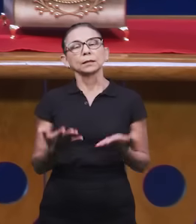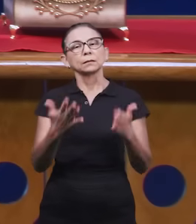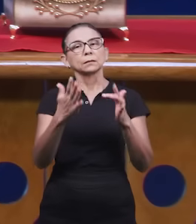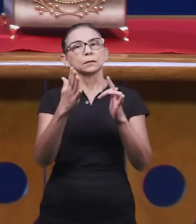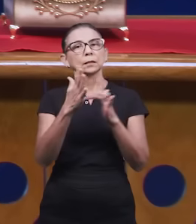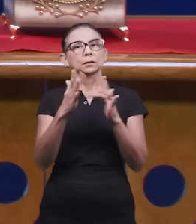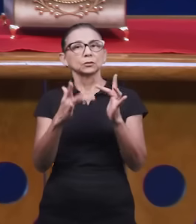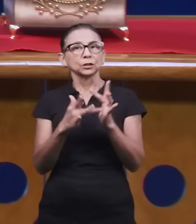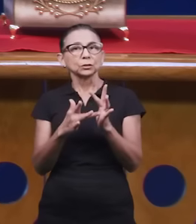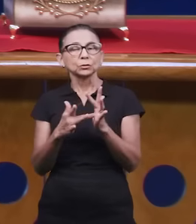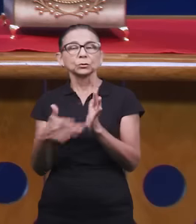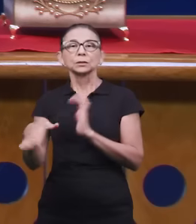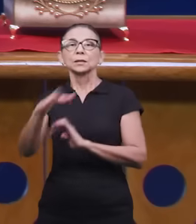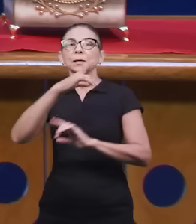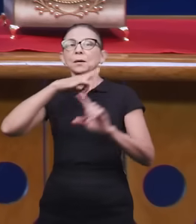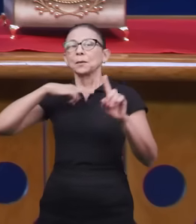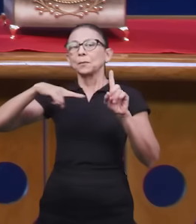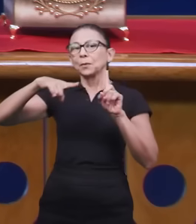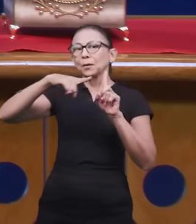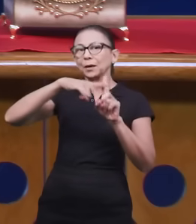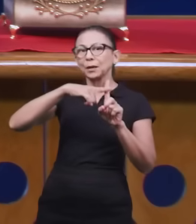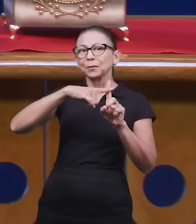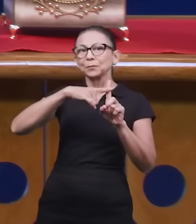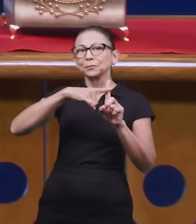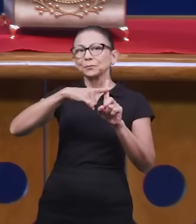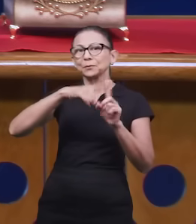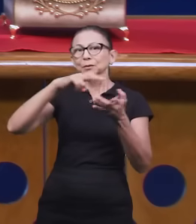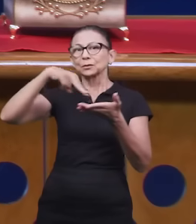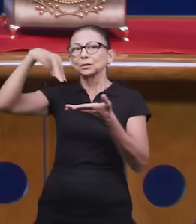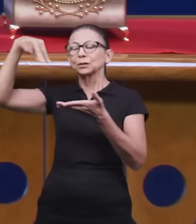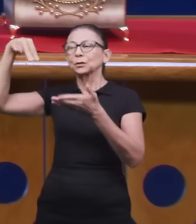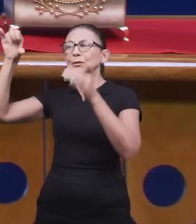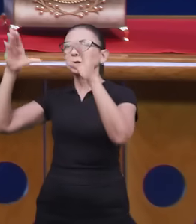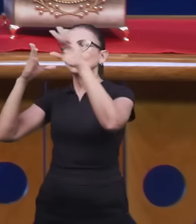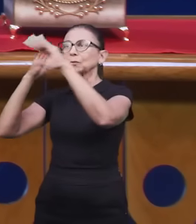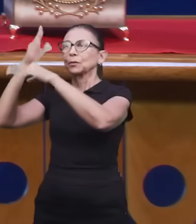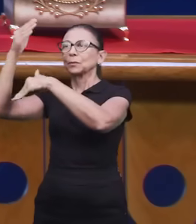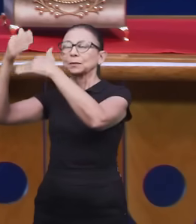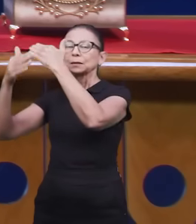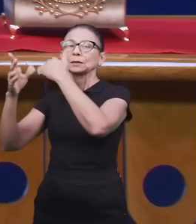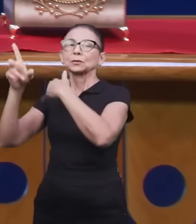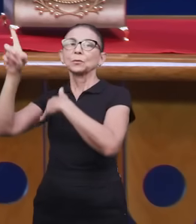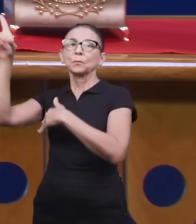porque Jesus veio, morreu, ressuscitou e foi para o Pai.